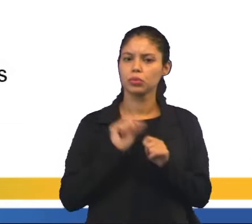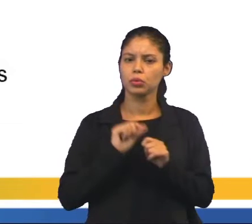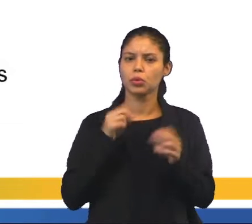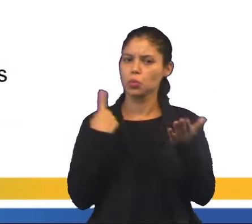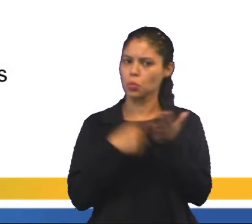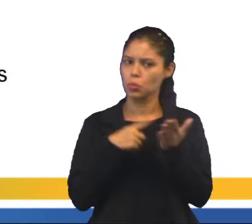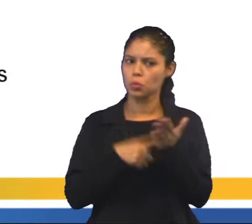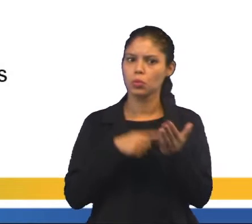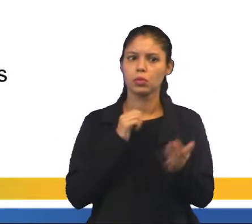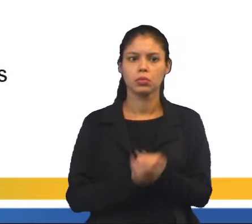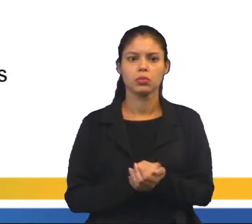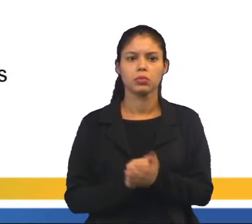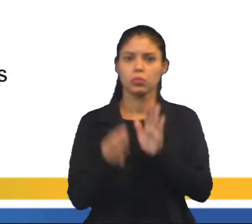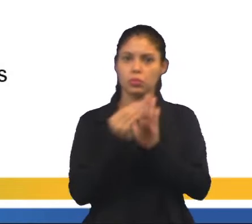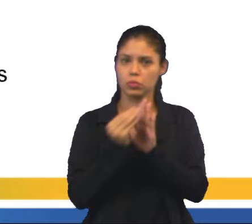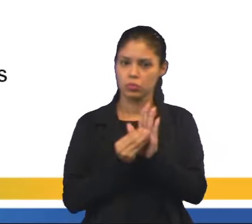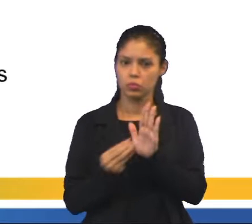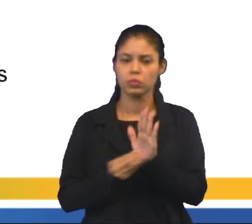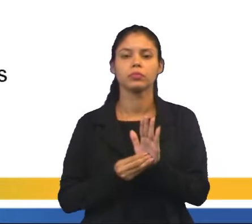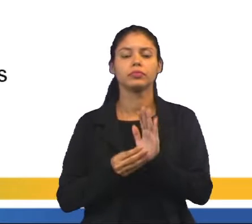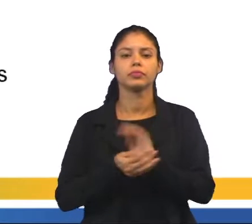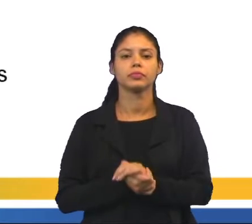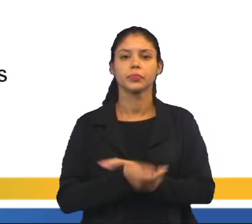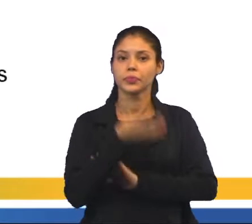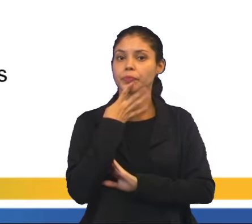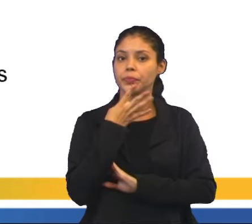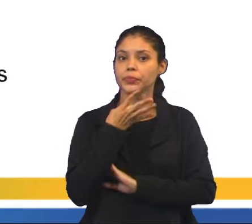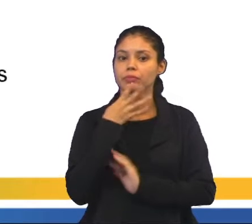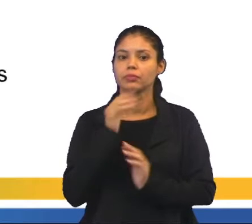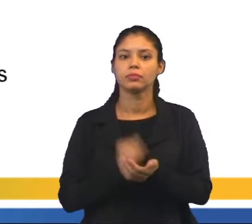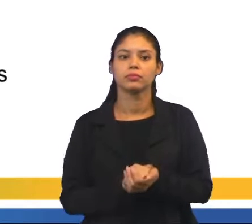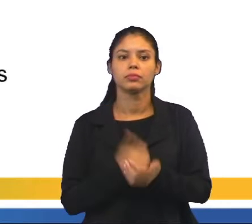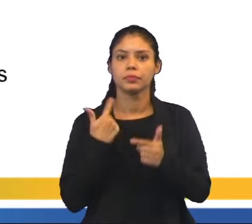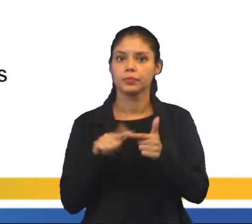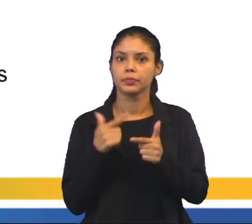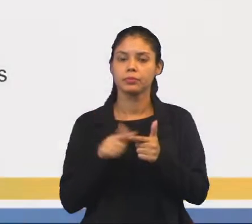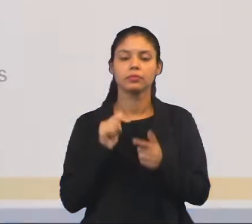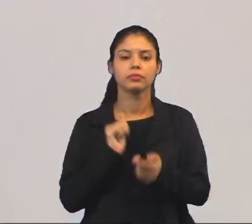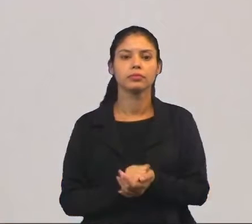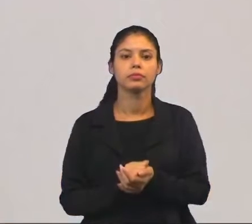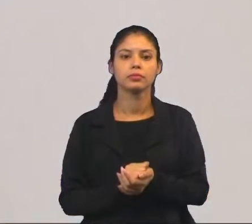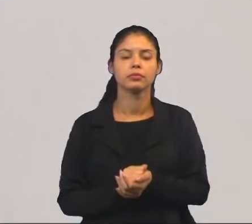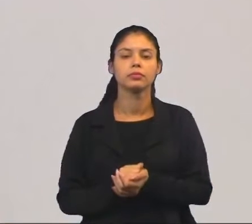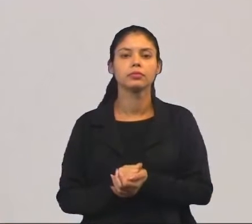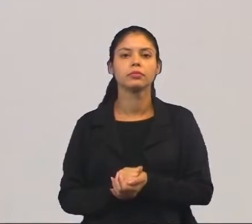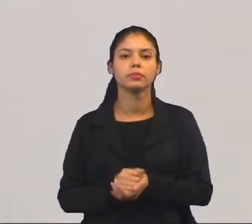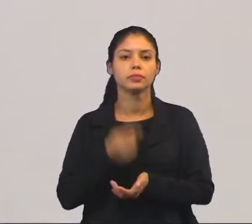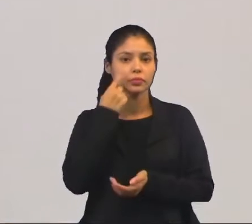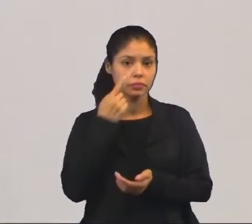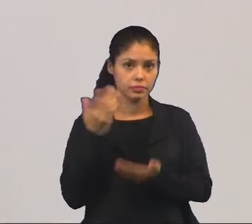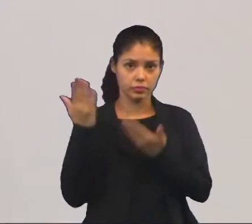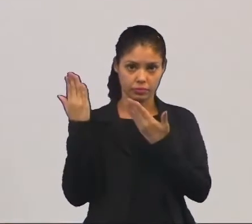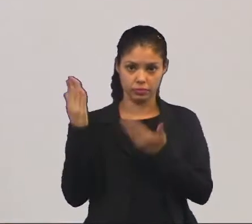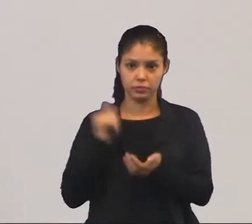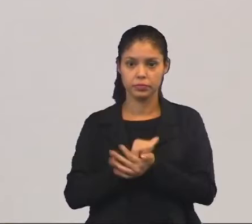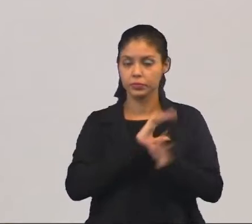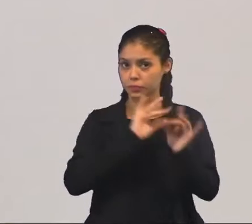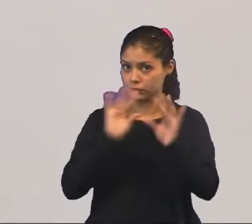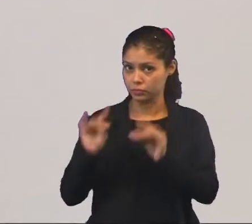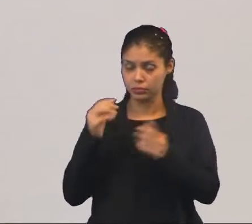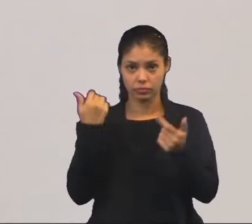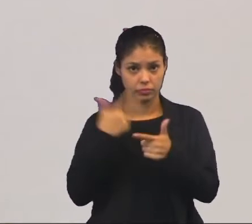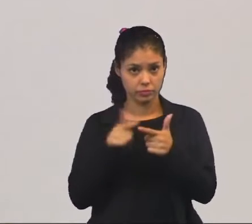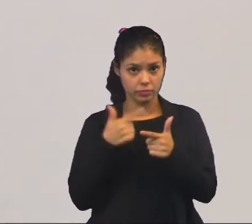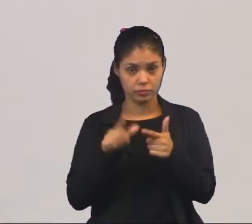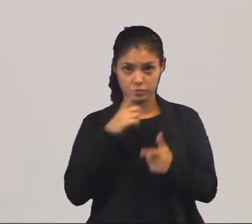de acordo com os dados conhecidos no problema. Então, olha aí, cada